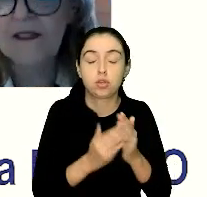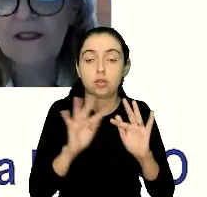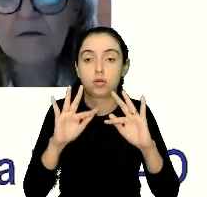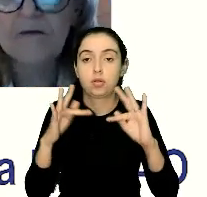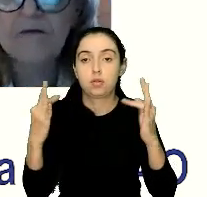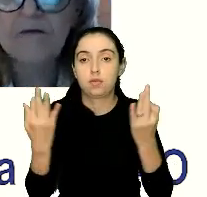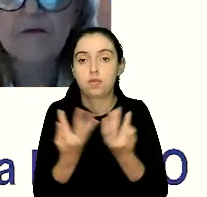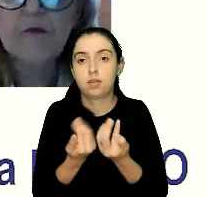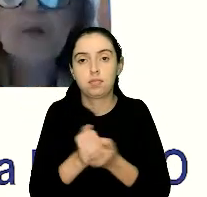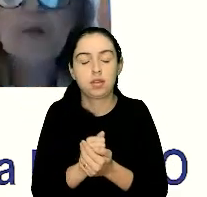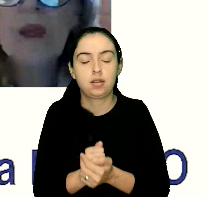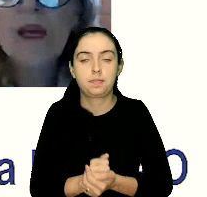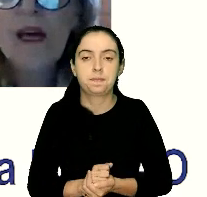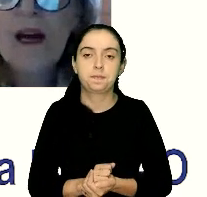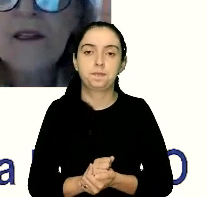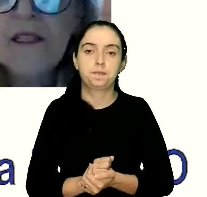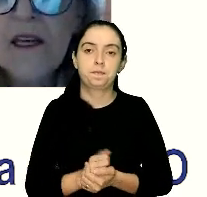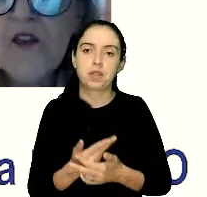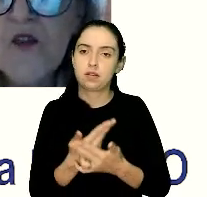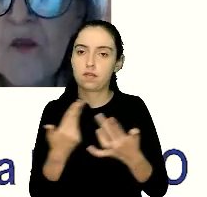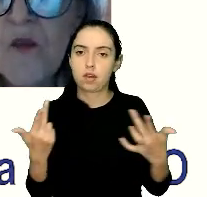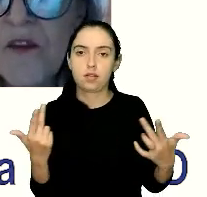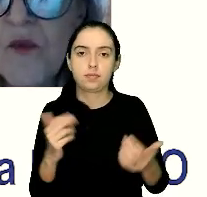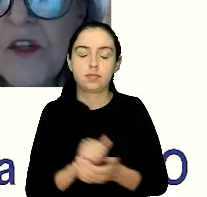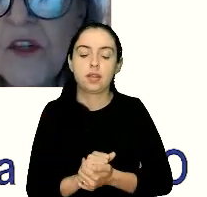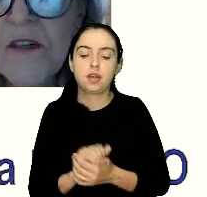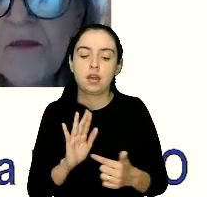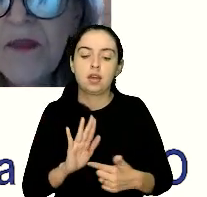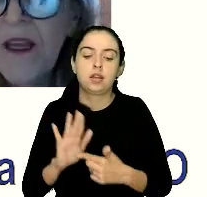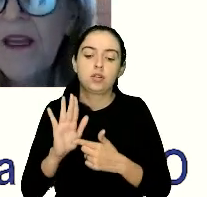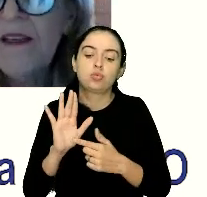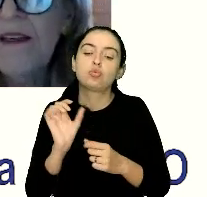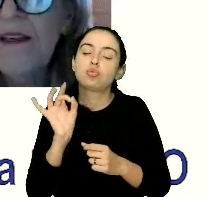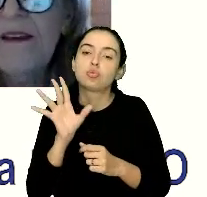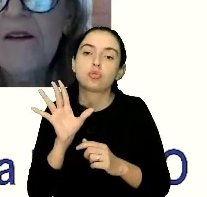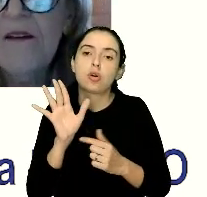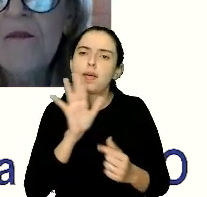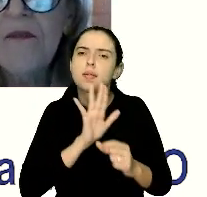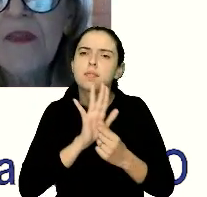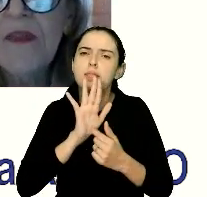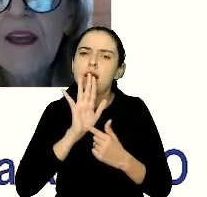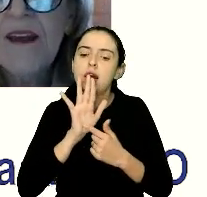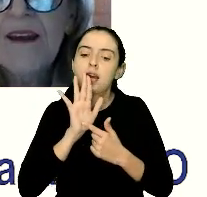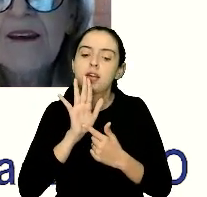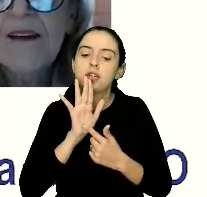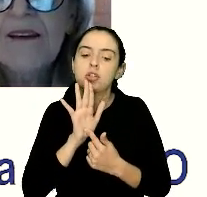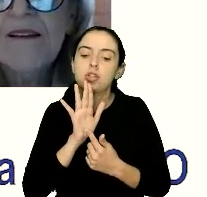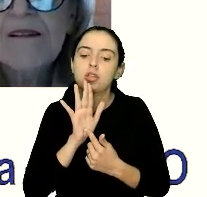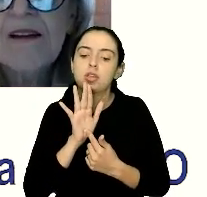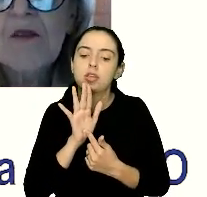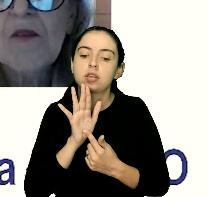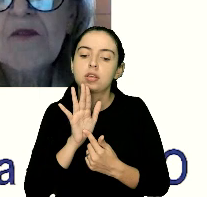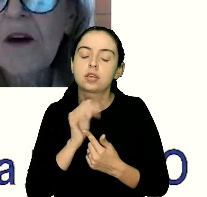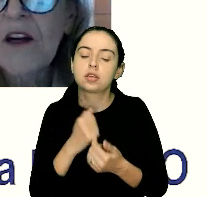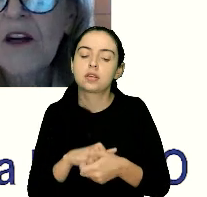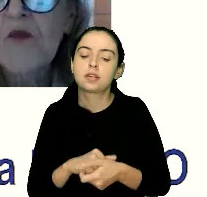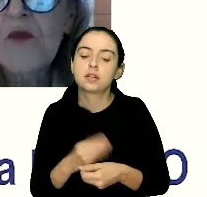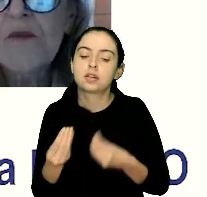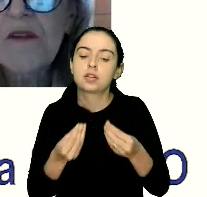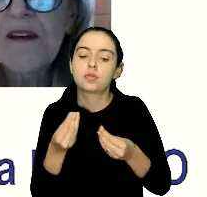família, etc. Aqui é só uma figurinha que é